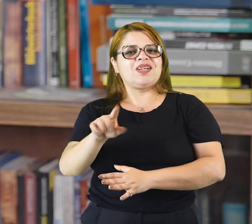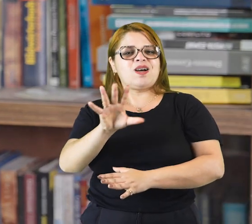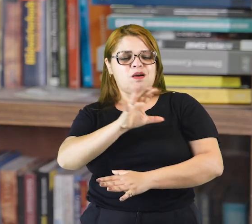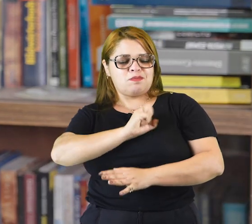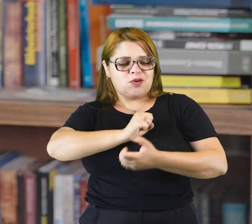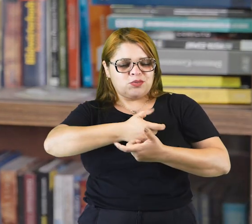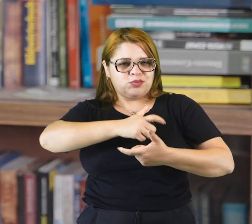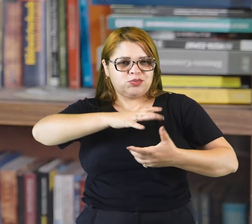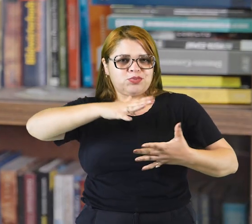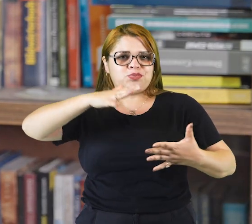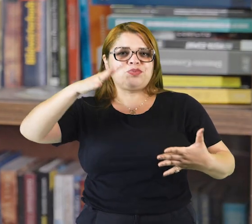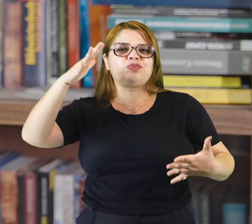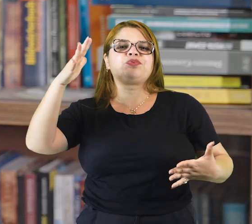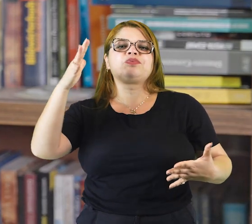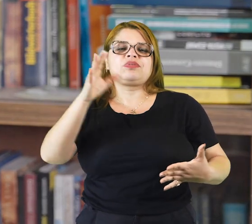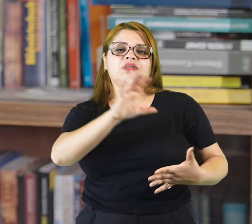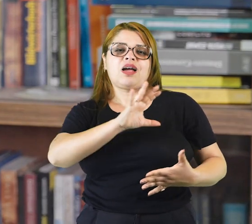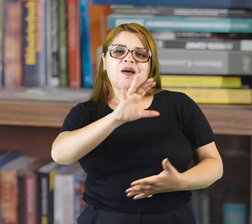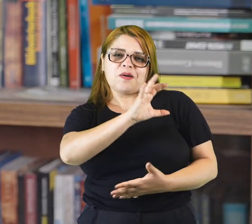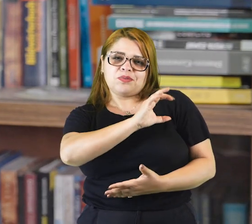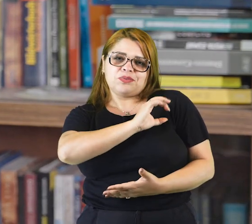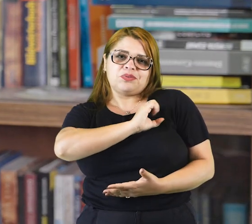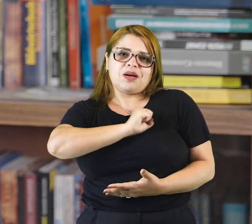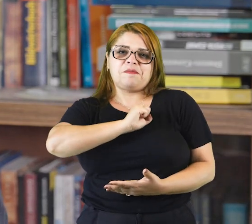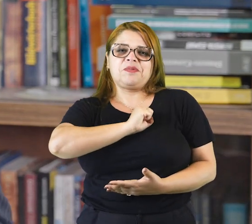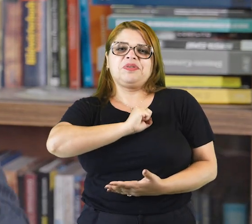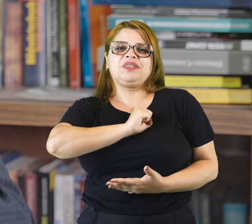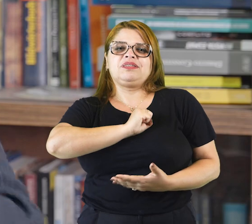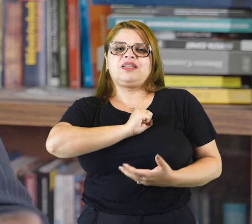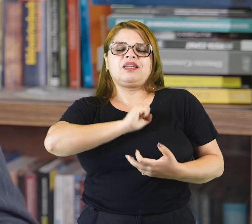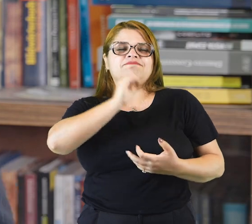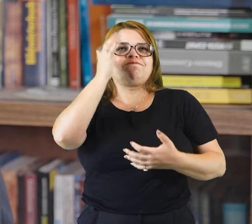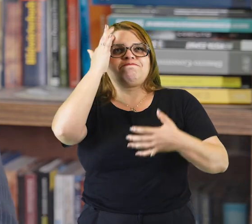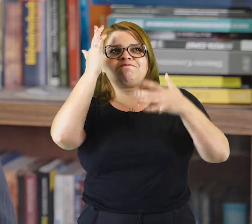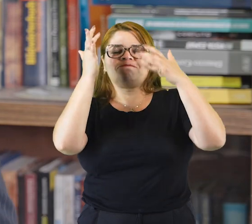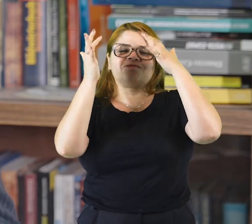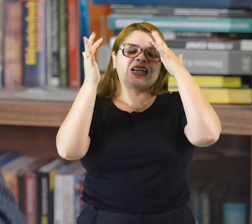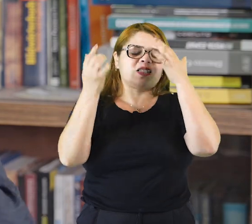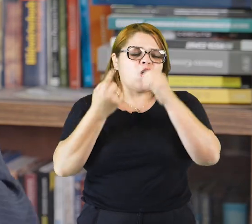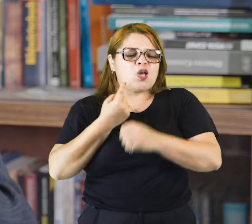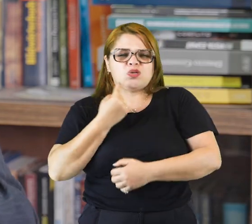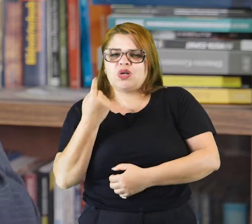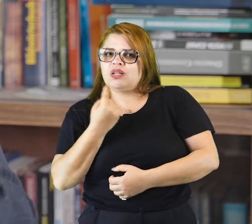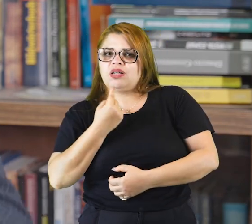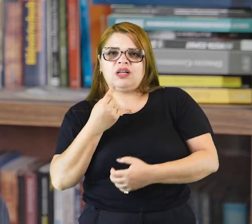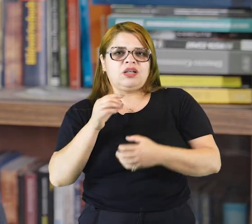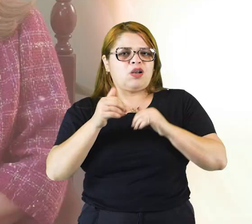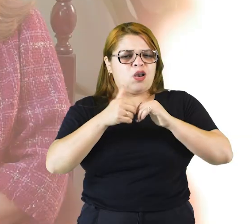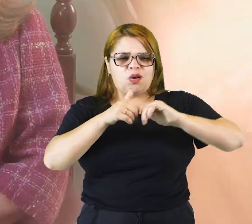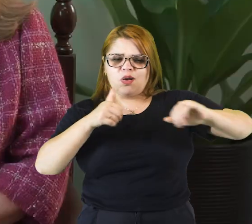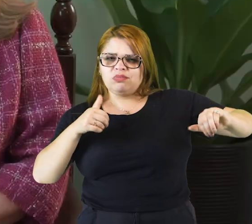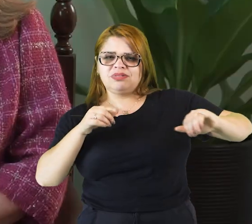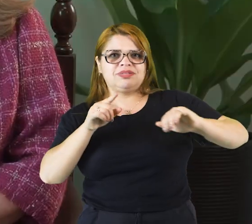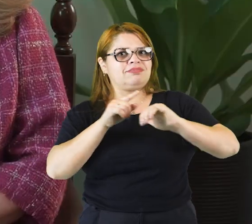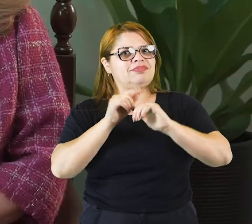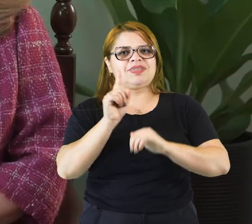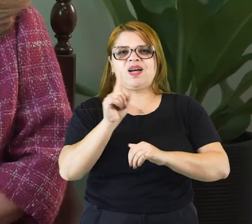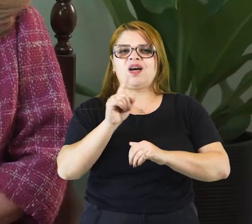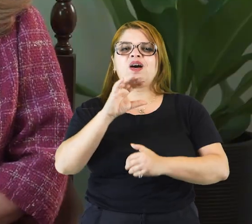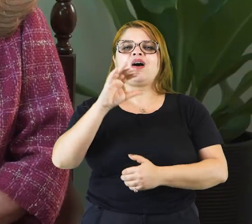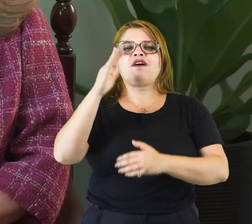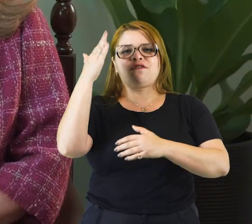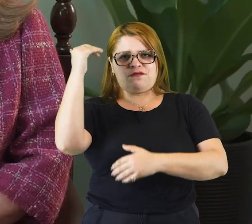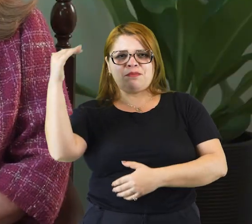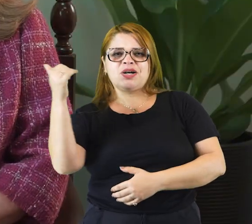cresceu. Cresceu que eu não posso imaginar, eu sozinho sem a Eva. Como Cora Coralina